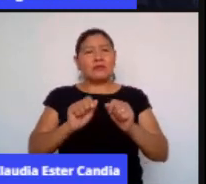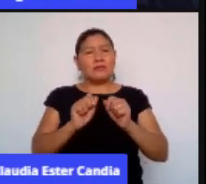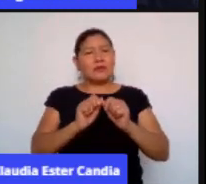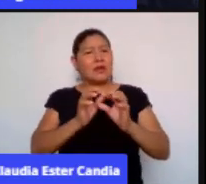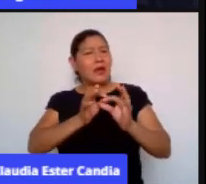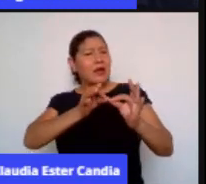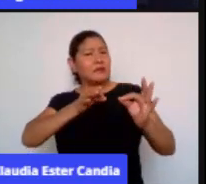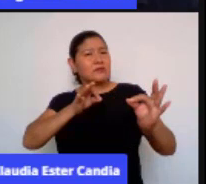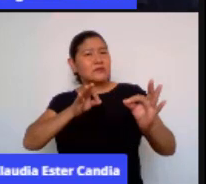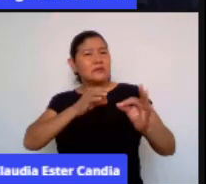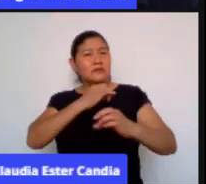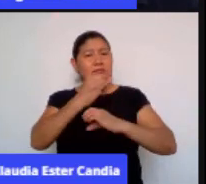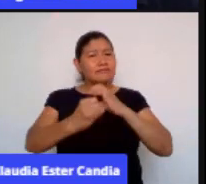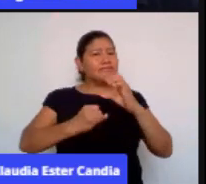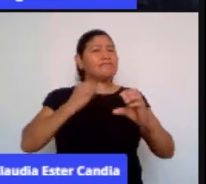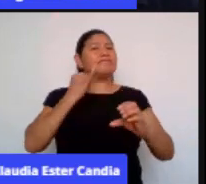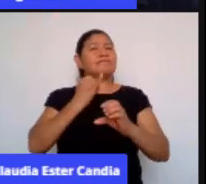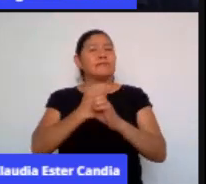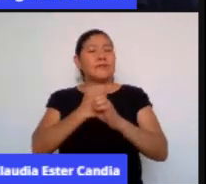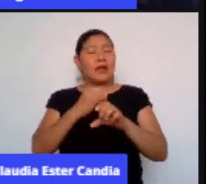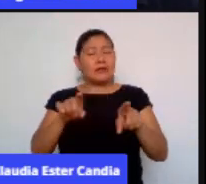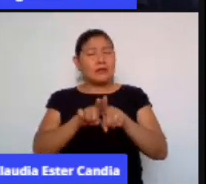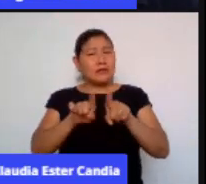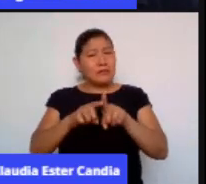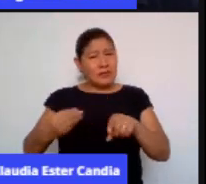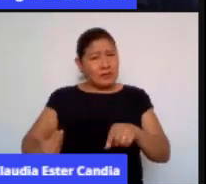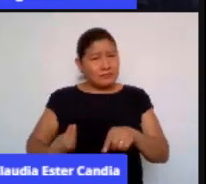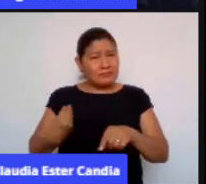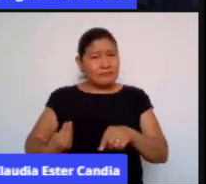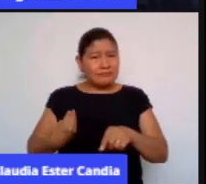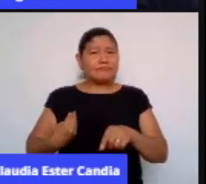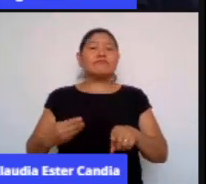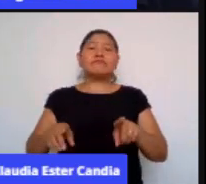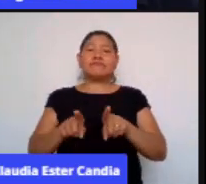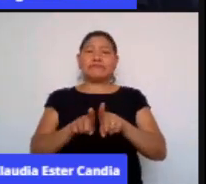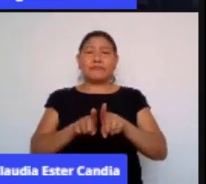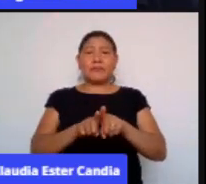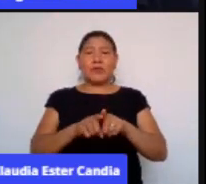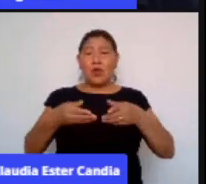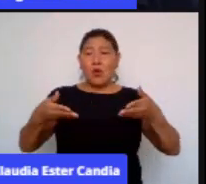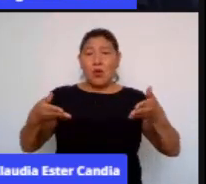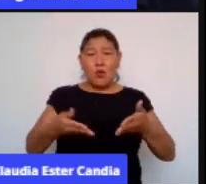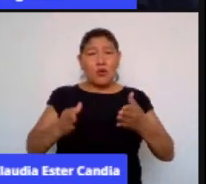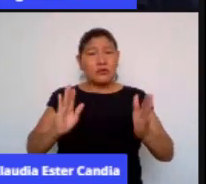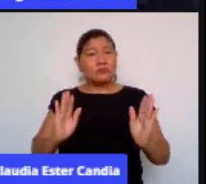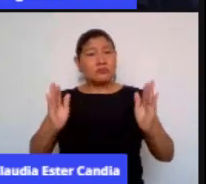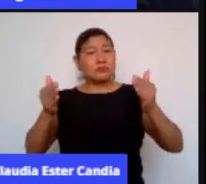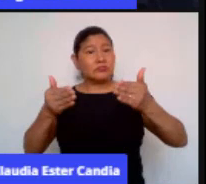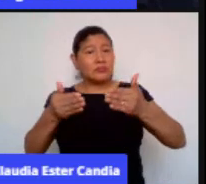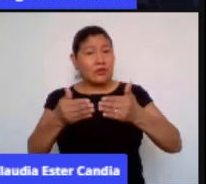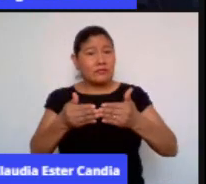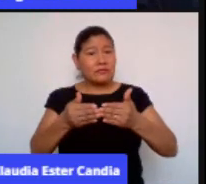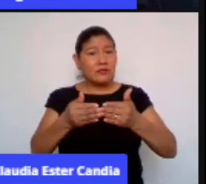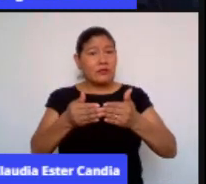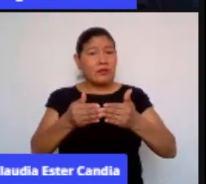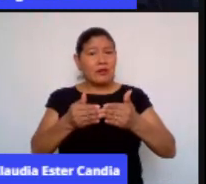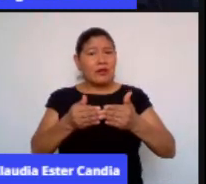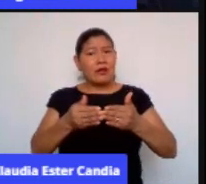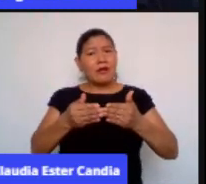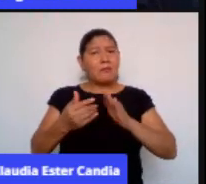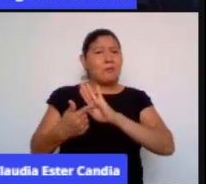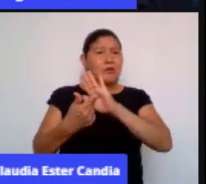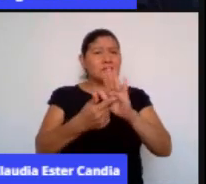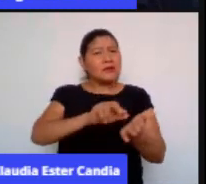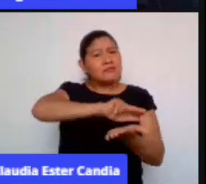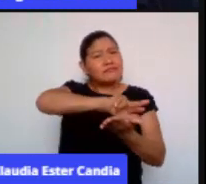né? Que poderiam ser feito dessa maneira. Então, hoje não é o nosso foco discutir muito essas atividades. A gente vai informar vocês de